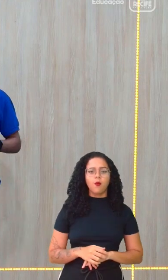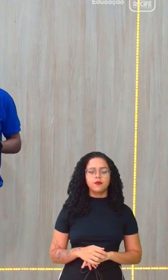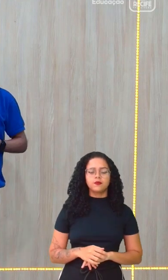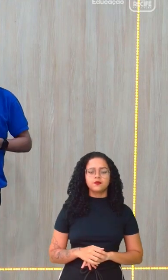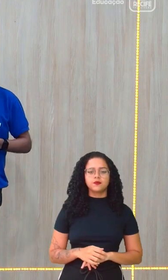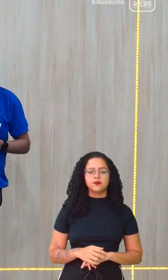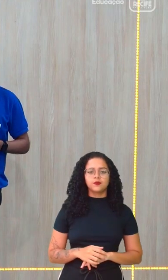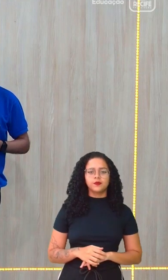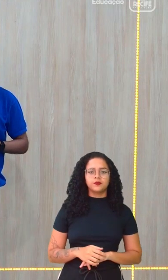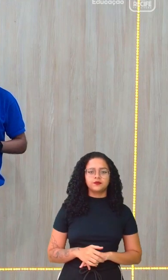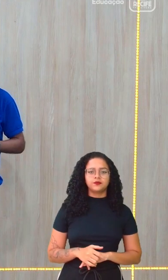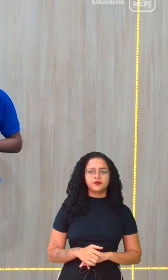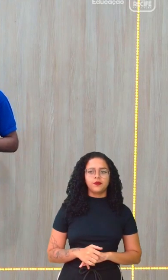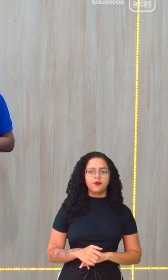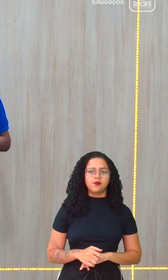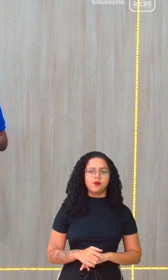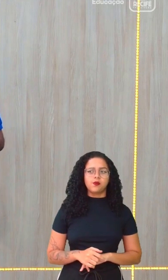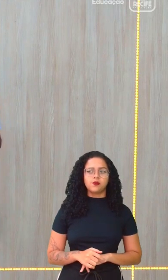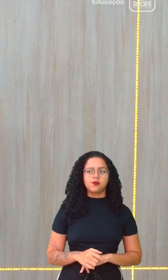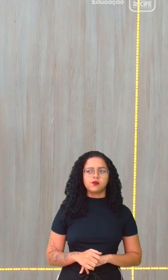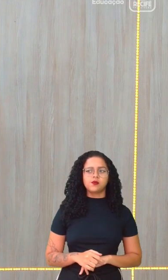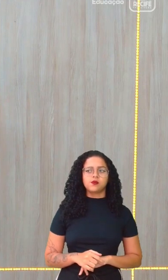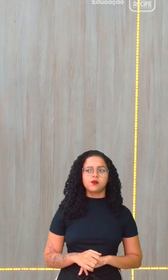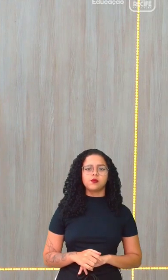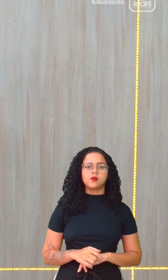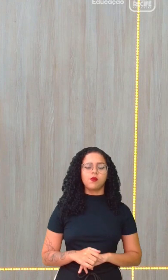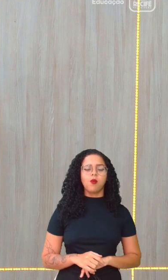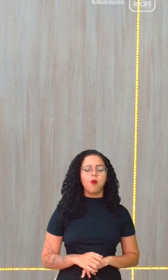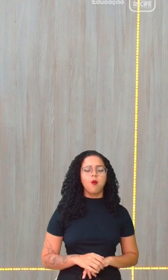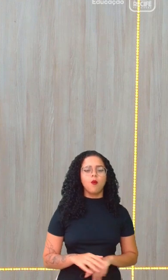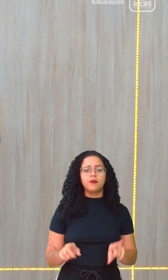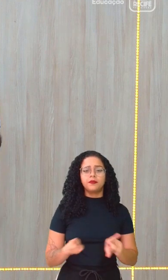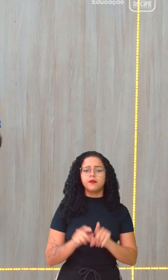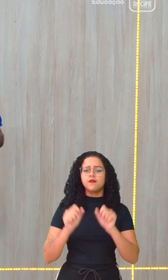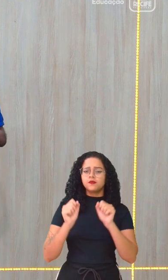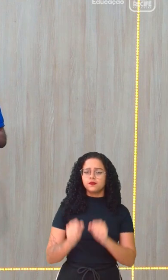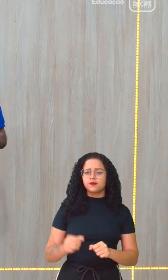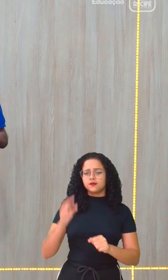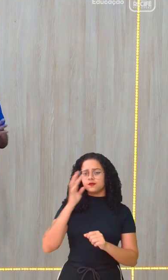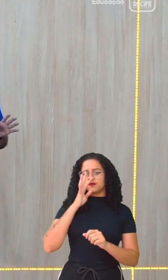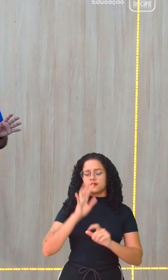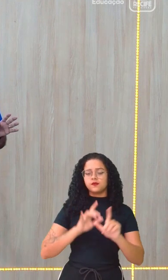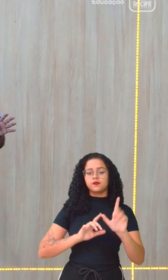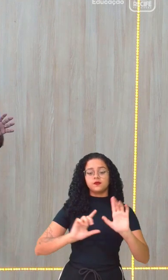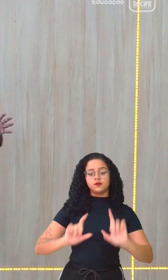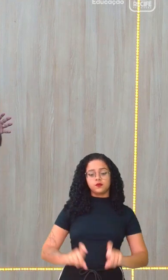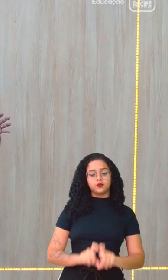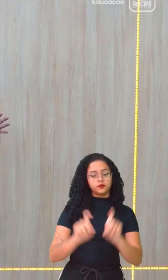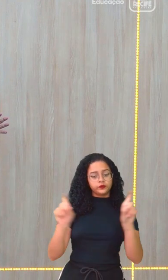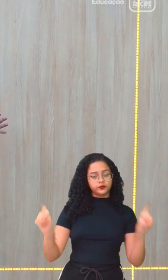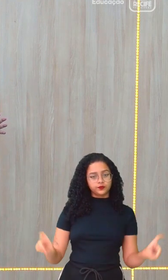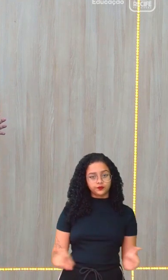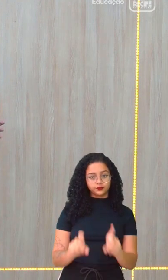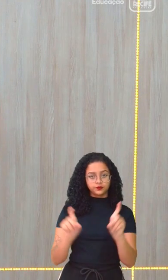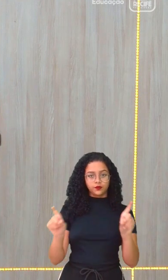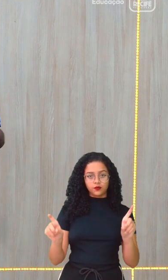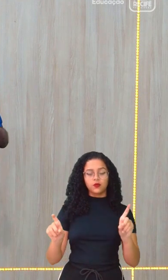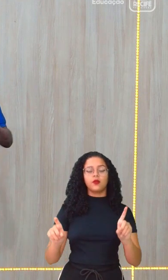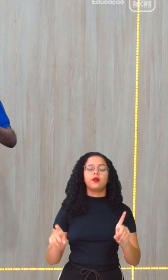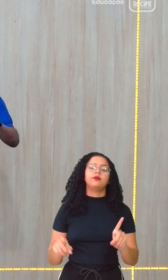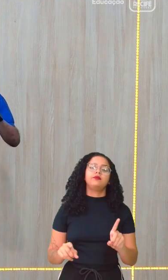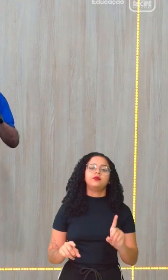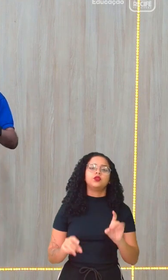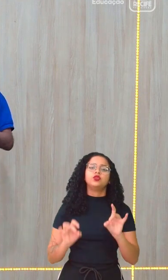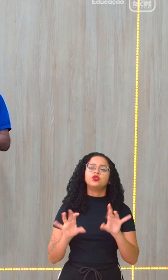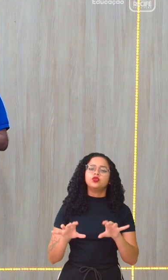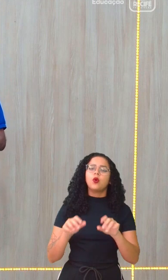que é o módulo 5, tá bom? Sem problema algum. Também pode assistir no computador, sem problema nenhum, você pode assistir essa aula no computador, só é